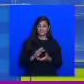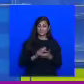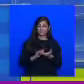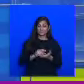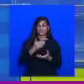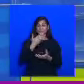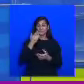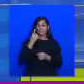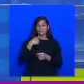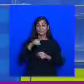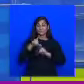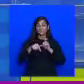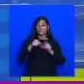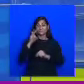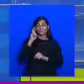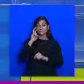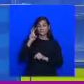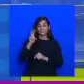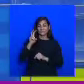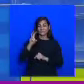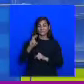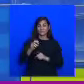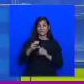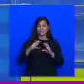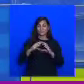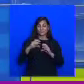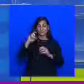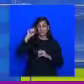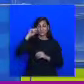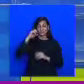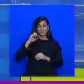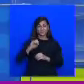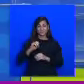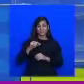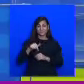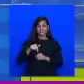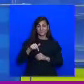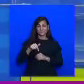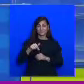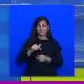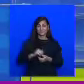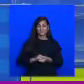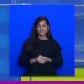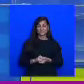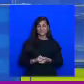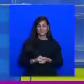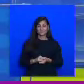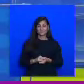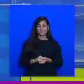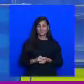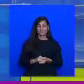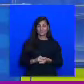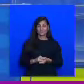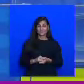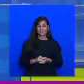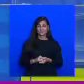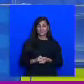Loto Fácil, último sorteio desta quinta-feira. Bola preta, número 07. Preta,